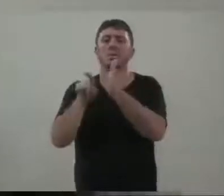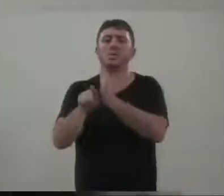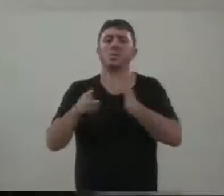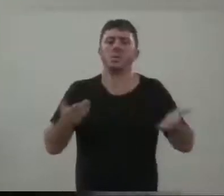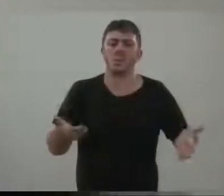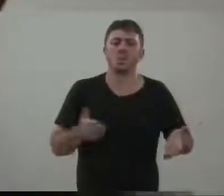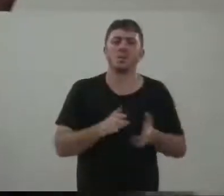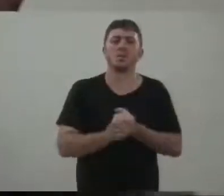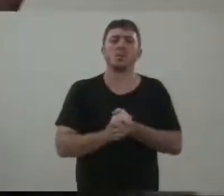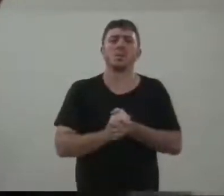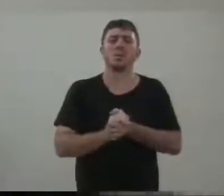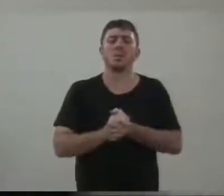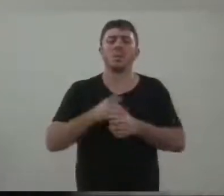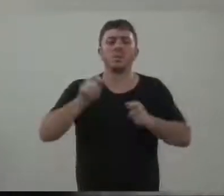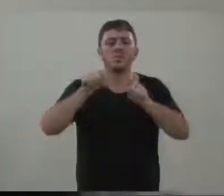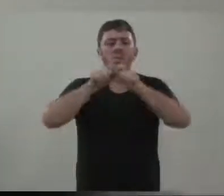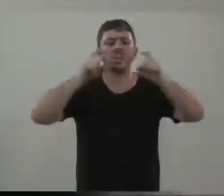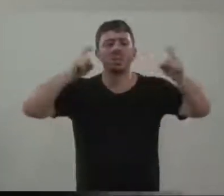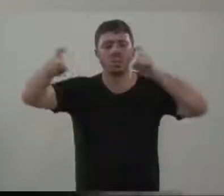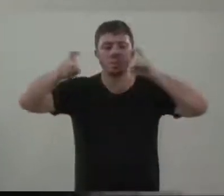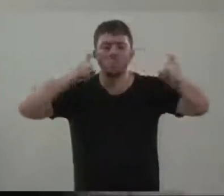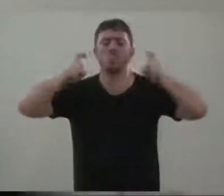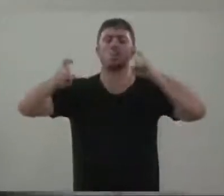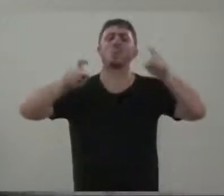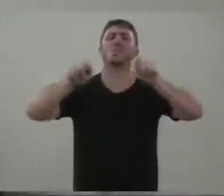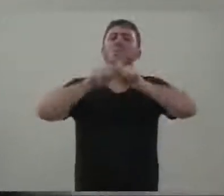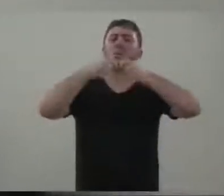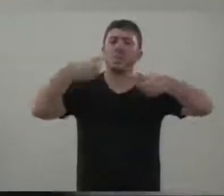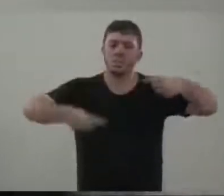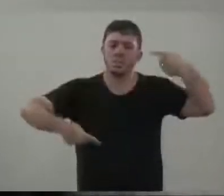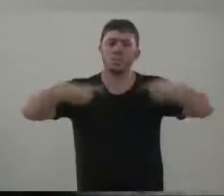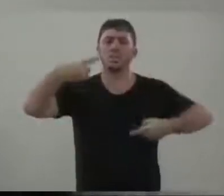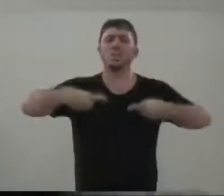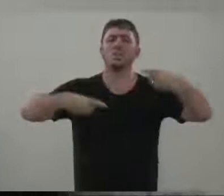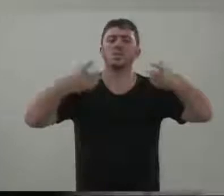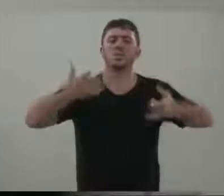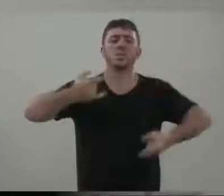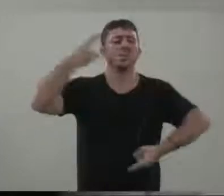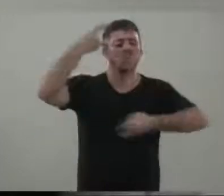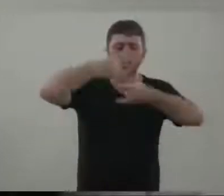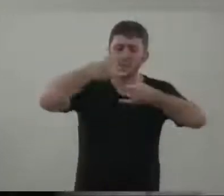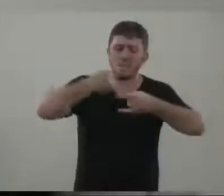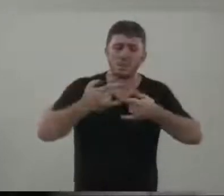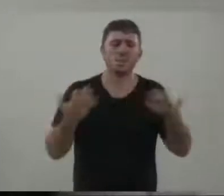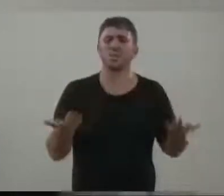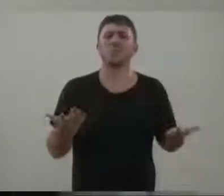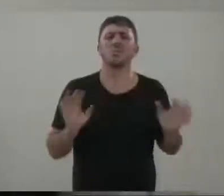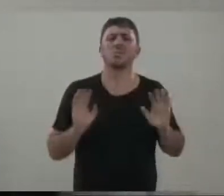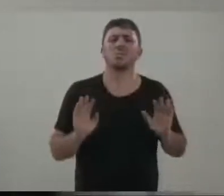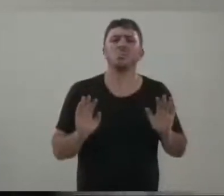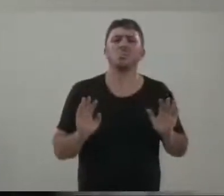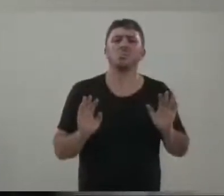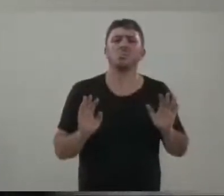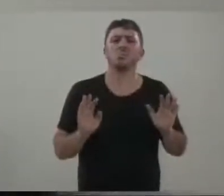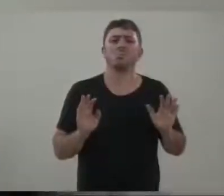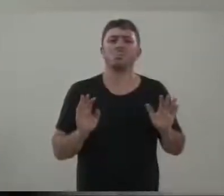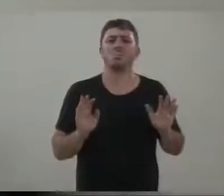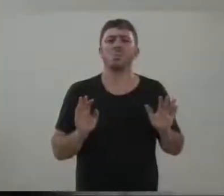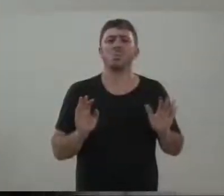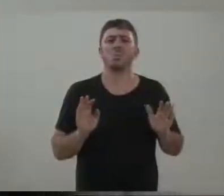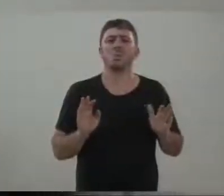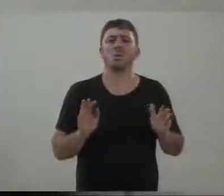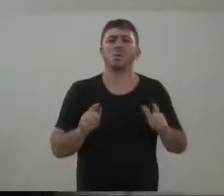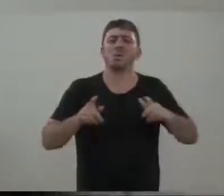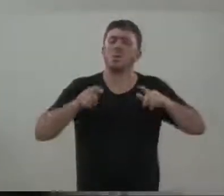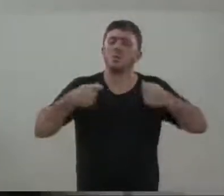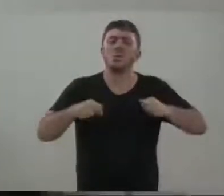associações de pais e mestres, poderia ter feito alguns debates, lives, não me importaria com o tipo de